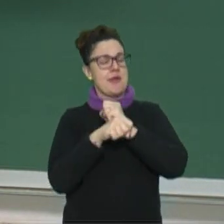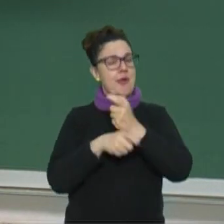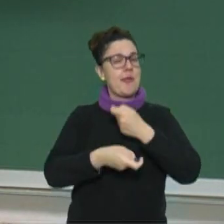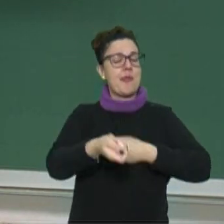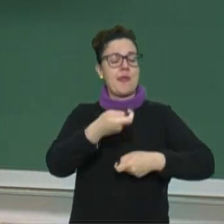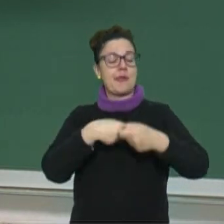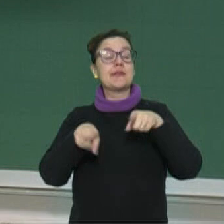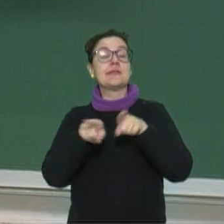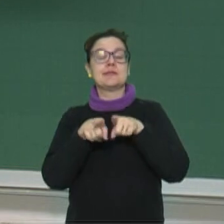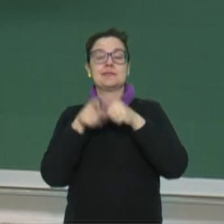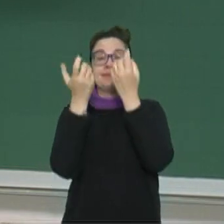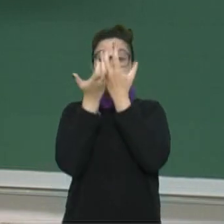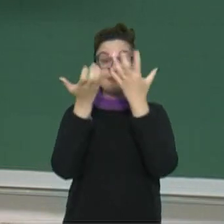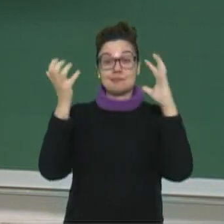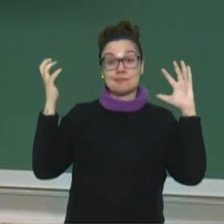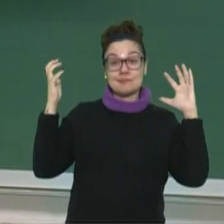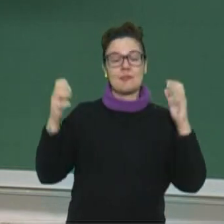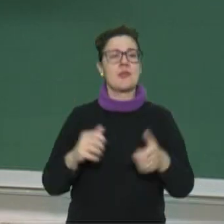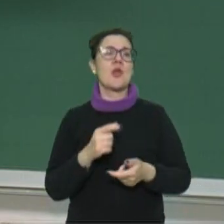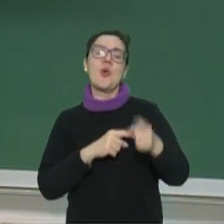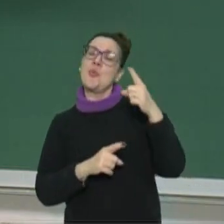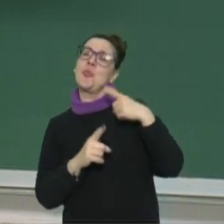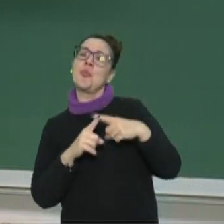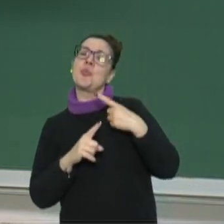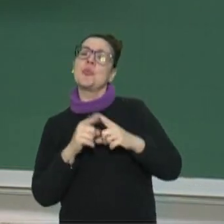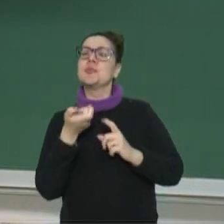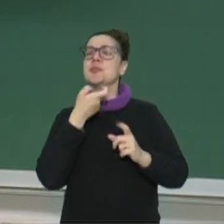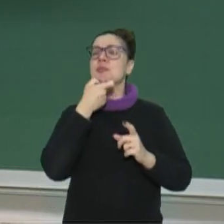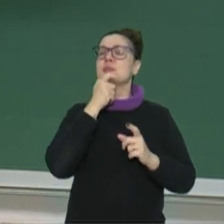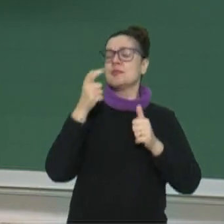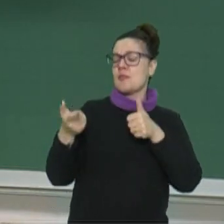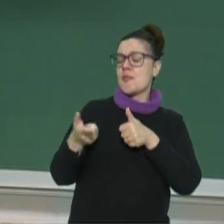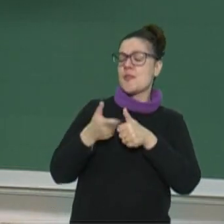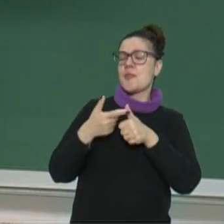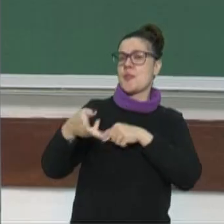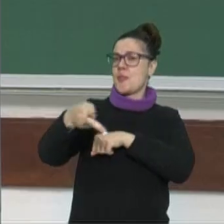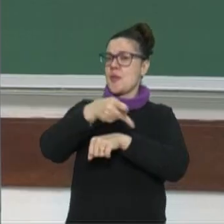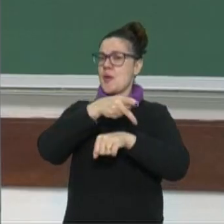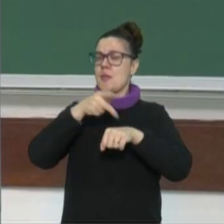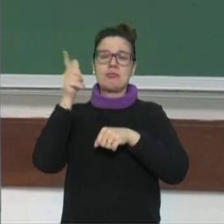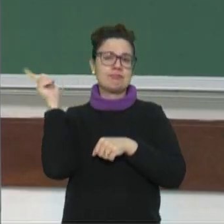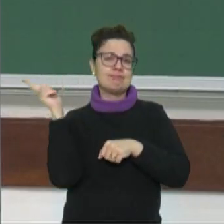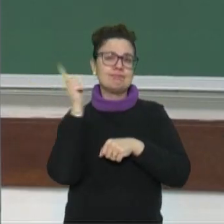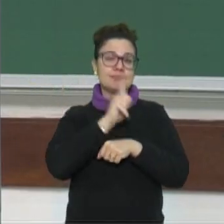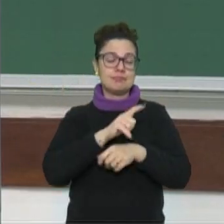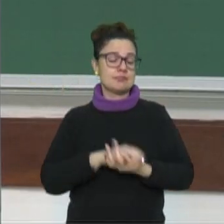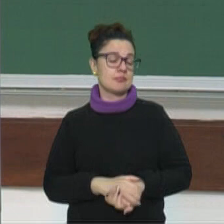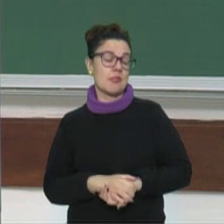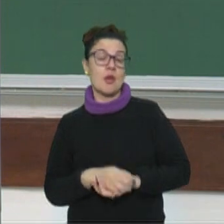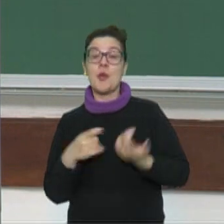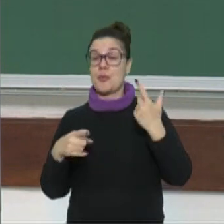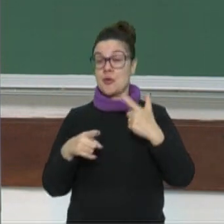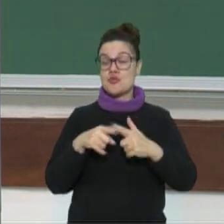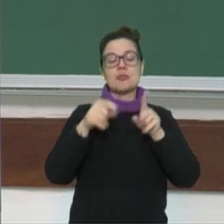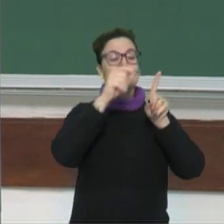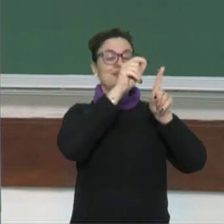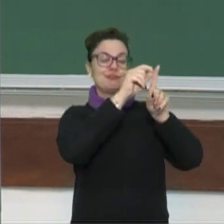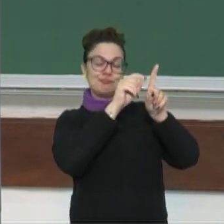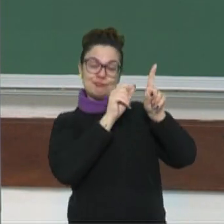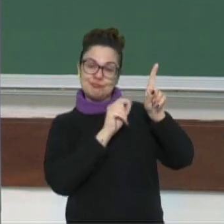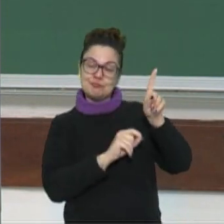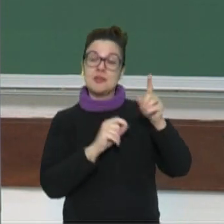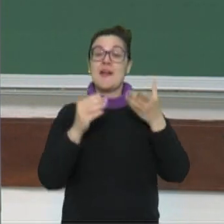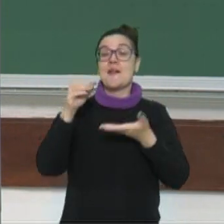e ambientais. Por que a Inglaterra foi o primeiro país a conseguir isso? Ela tinha uma série de fatores reunidos